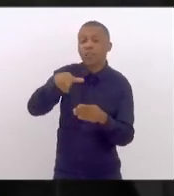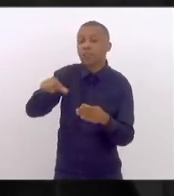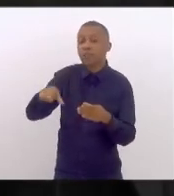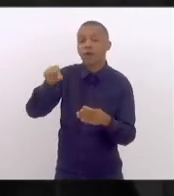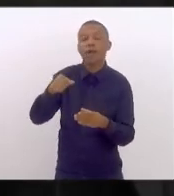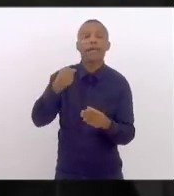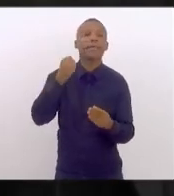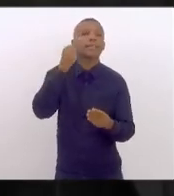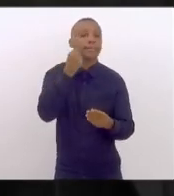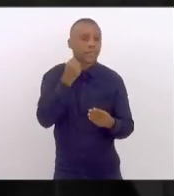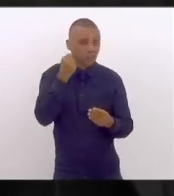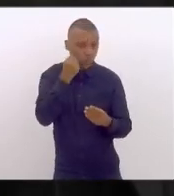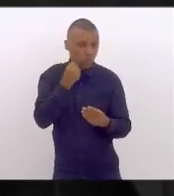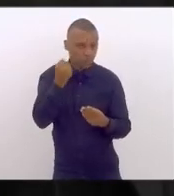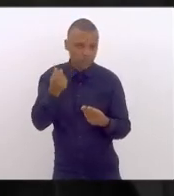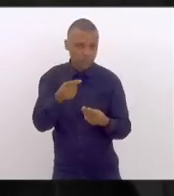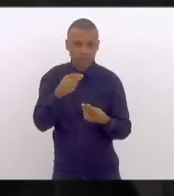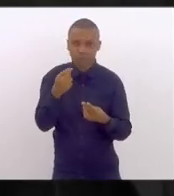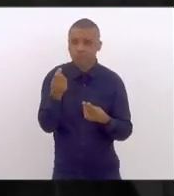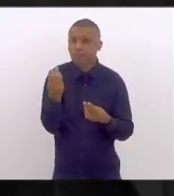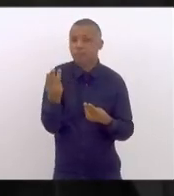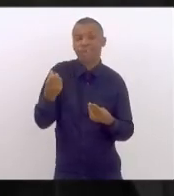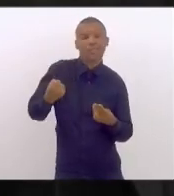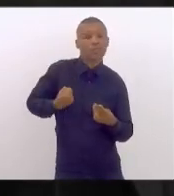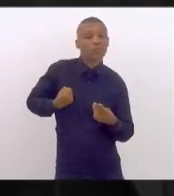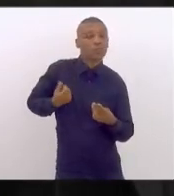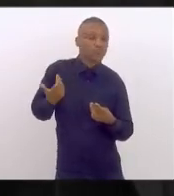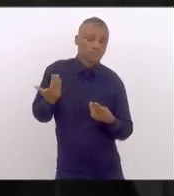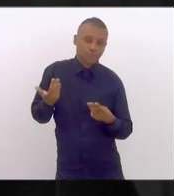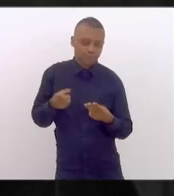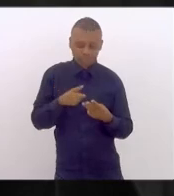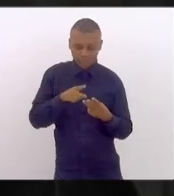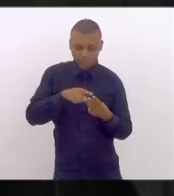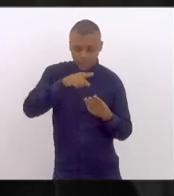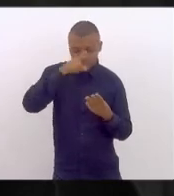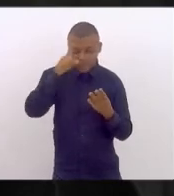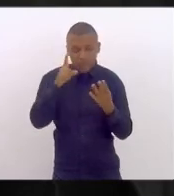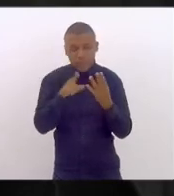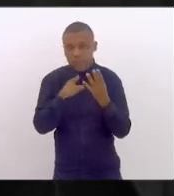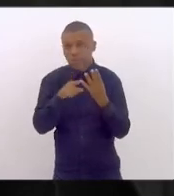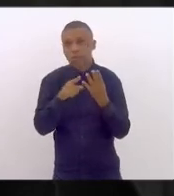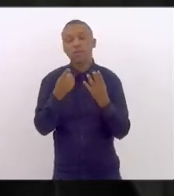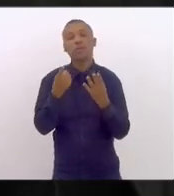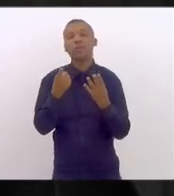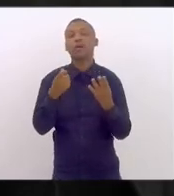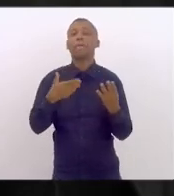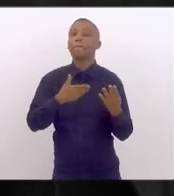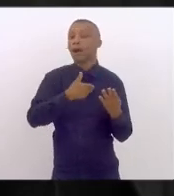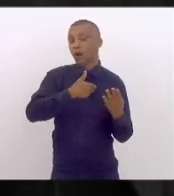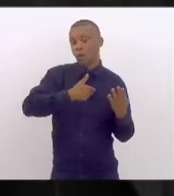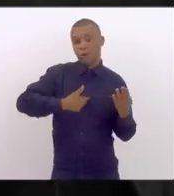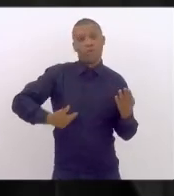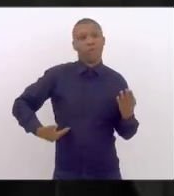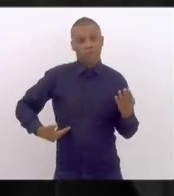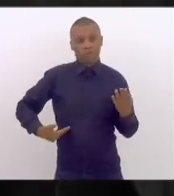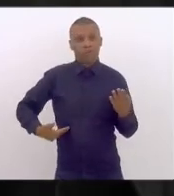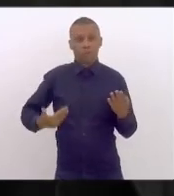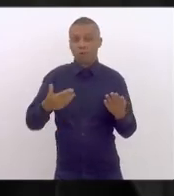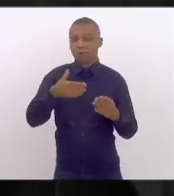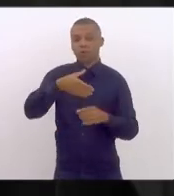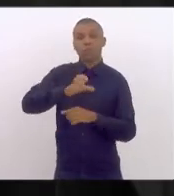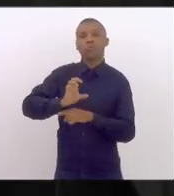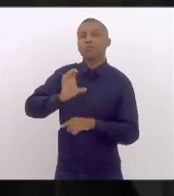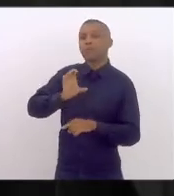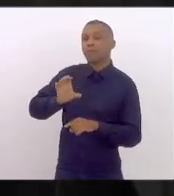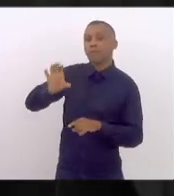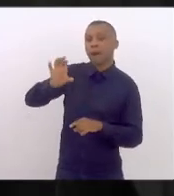República três números depois vota para Governador do Estado